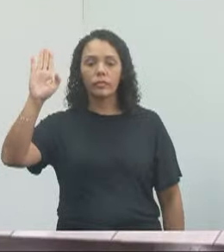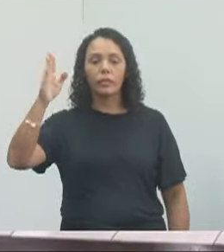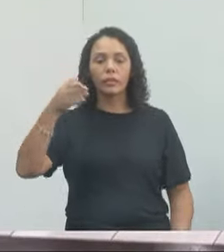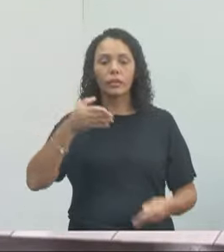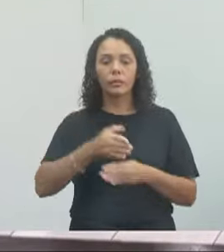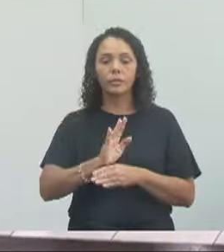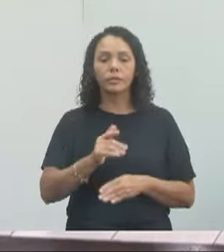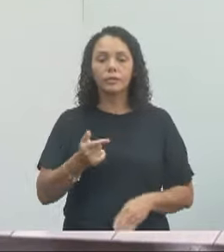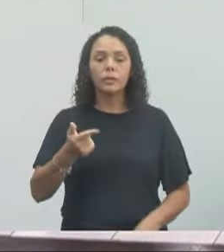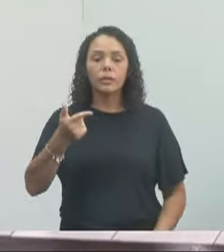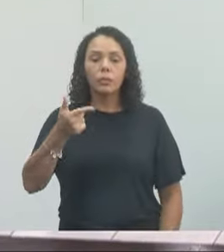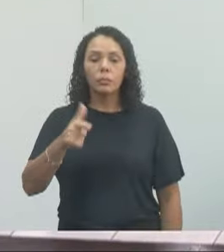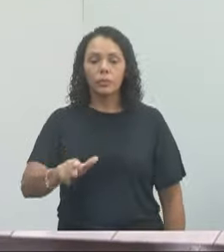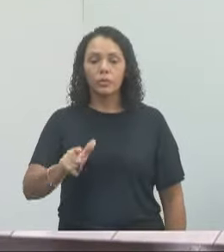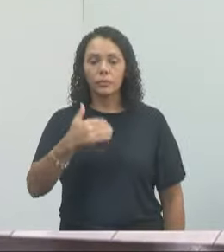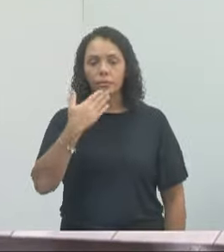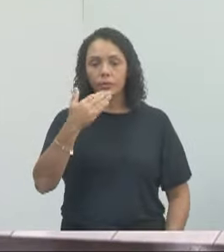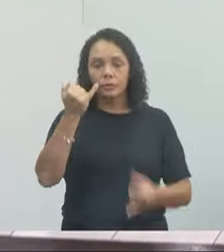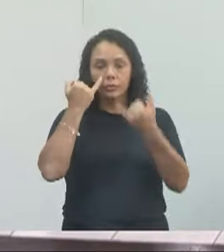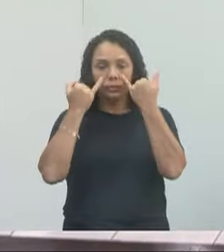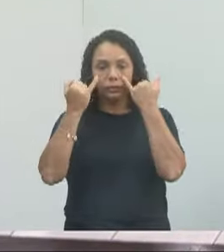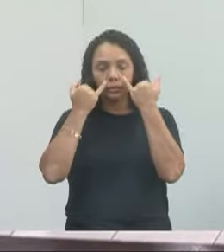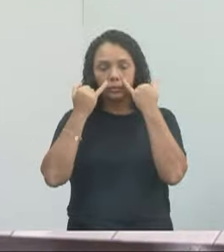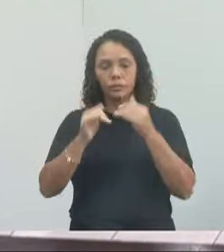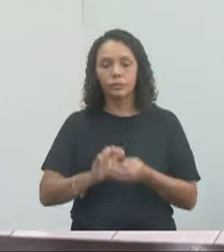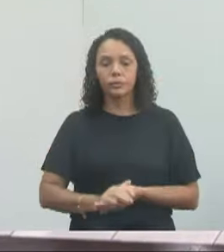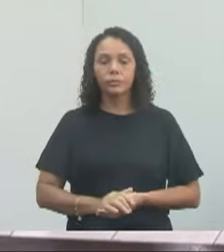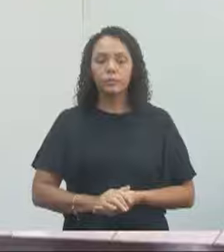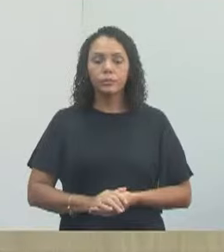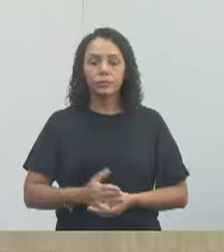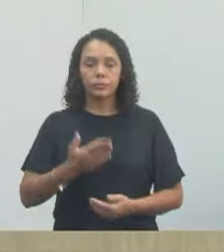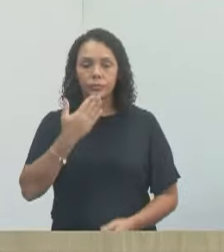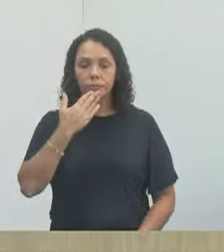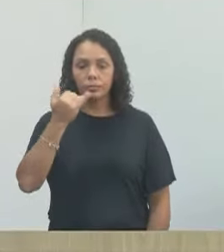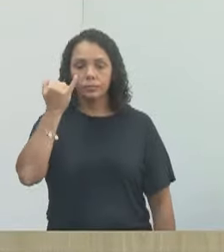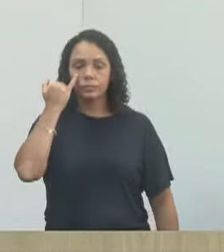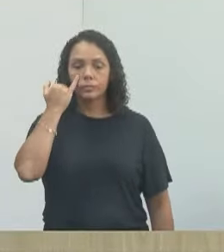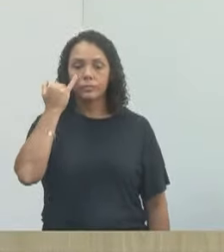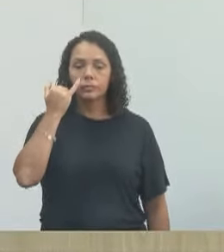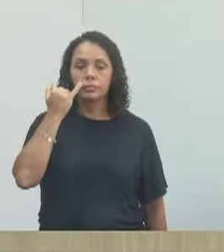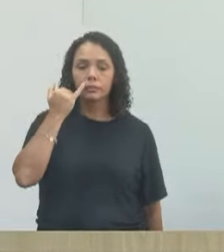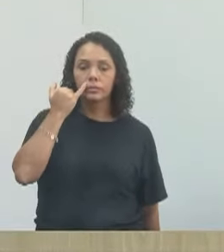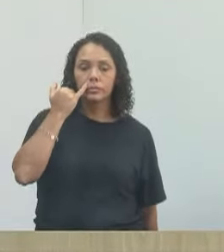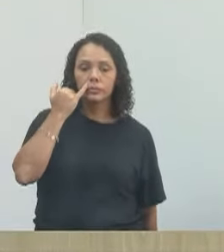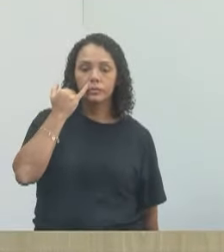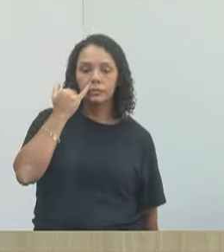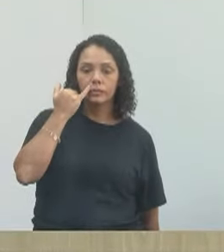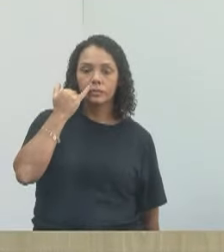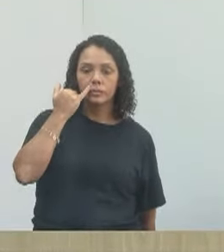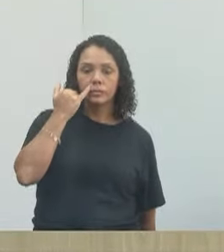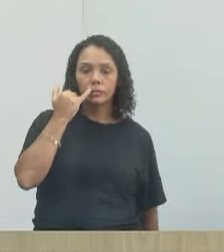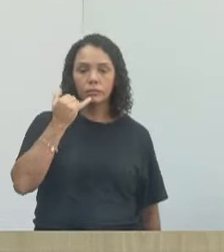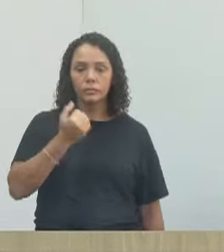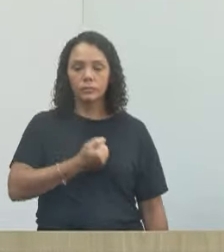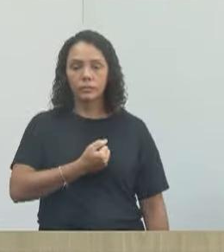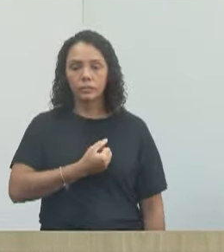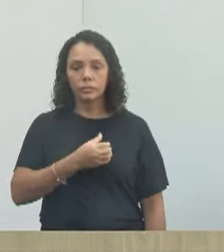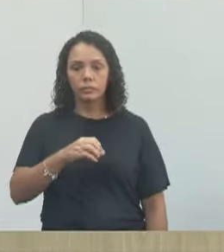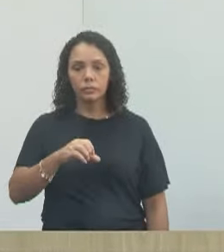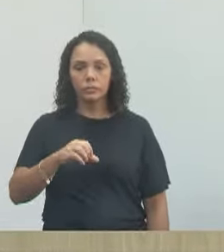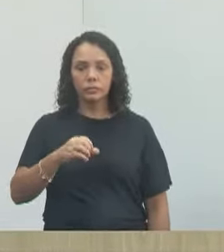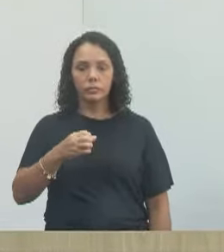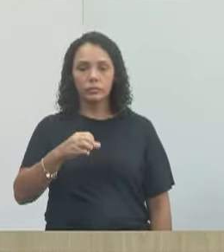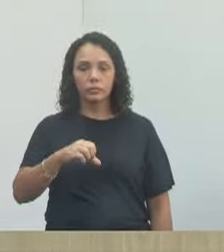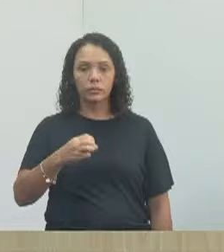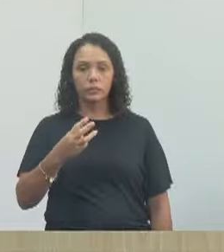aprovado próximo pedido de informações pedido de informações número 93 autoria vereador Paulinho